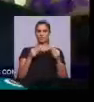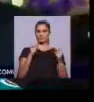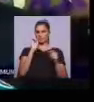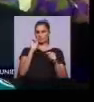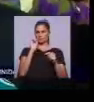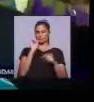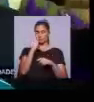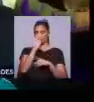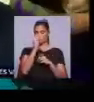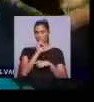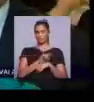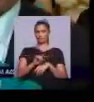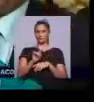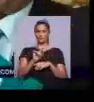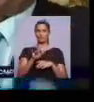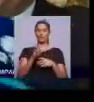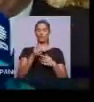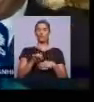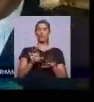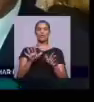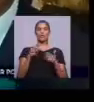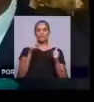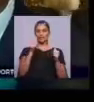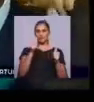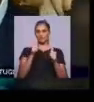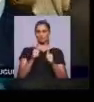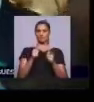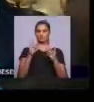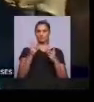que nota é que dava este orçamento